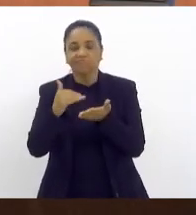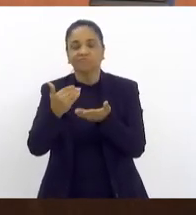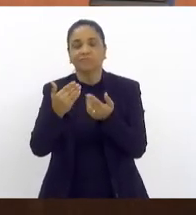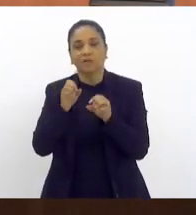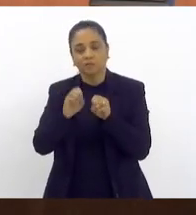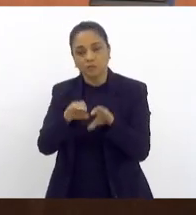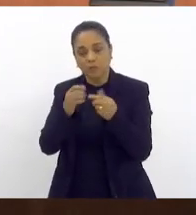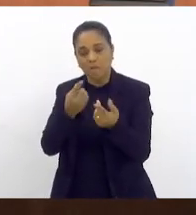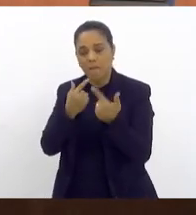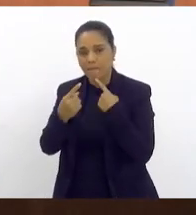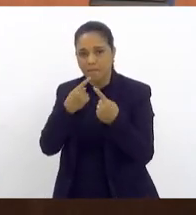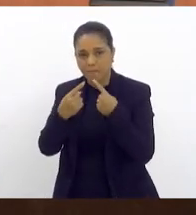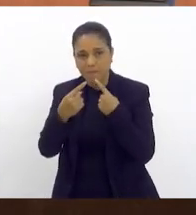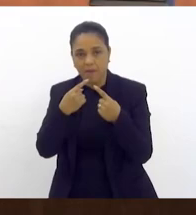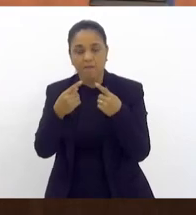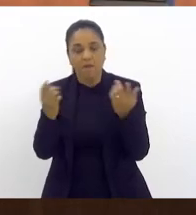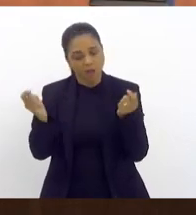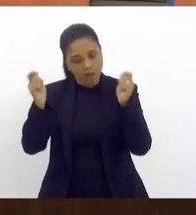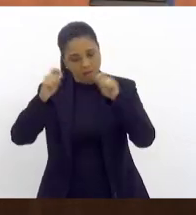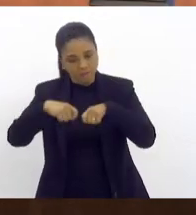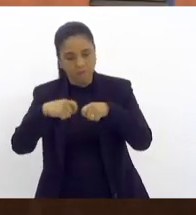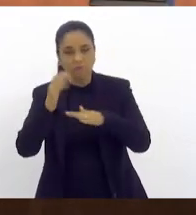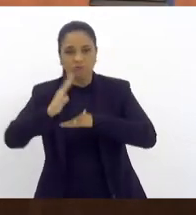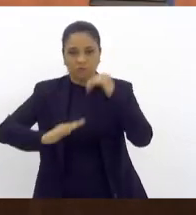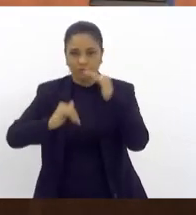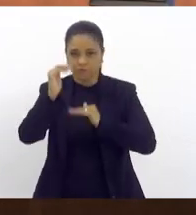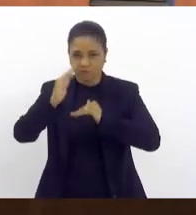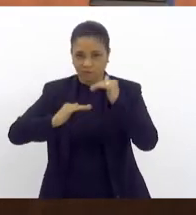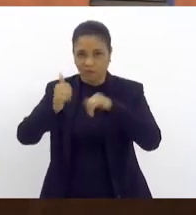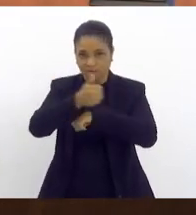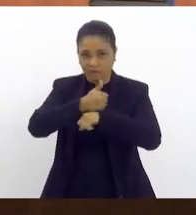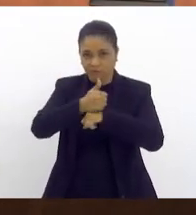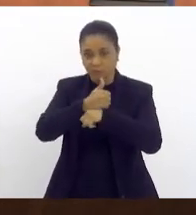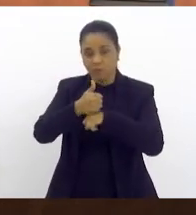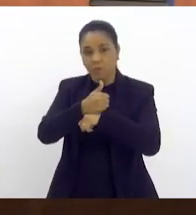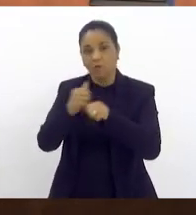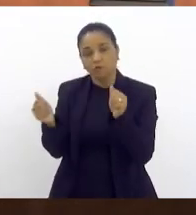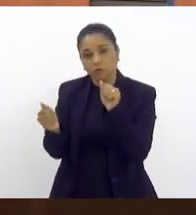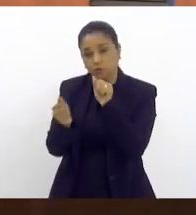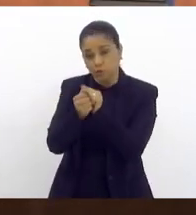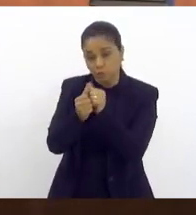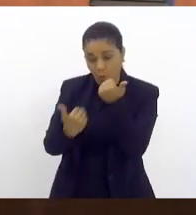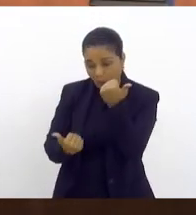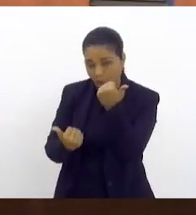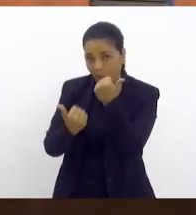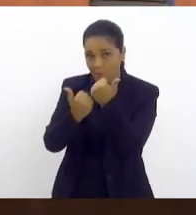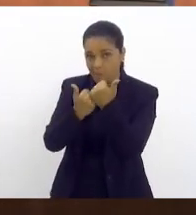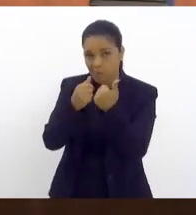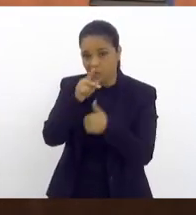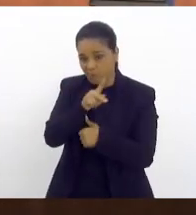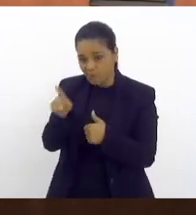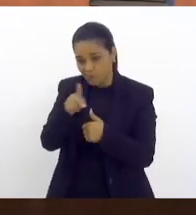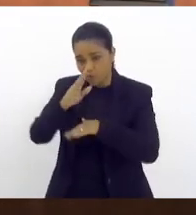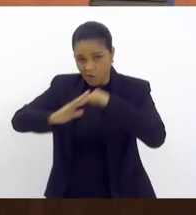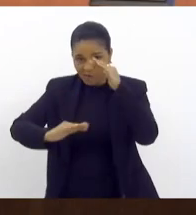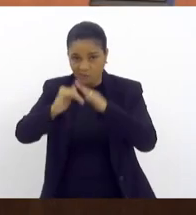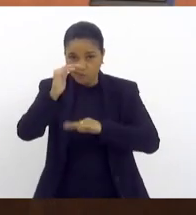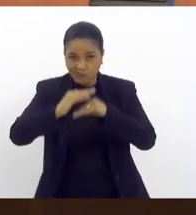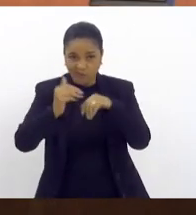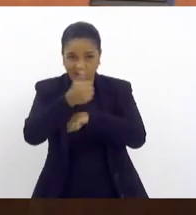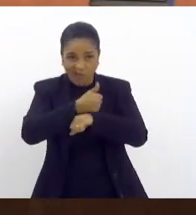que a capacitação dos profissionais seja feita para que a gente tenha mediadores junto aos alunos e alunas da rede Municipal